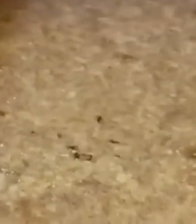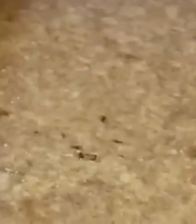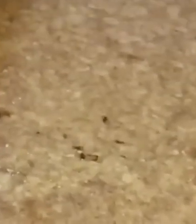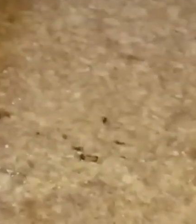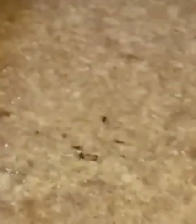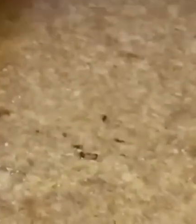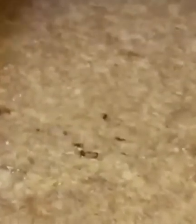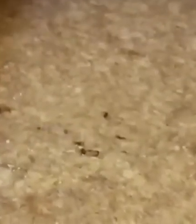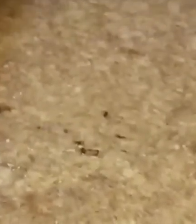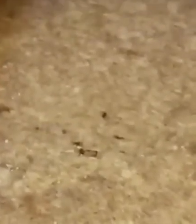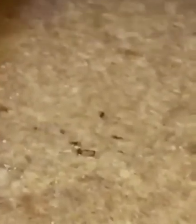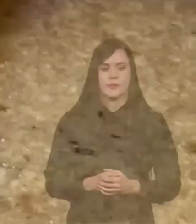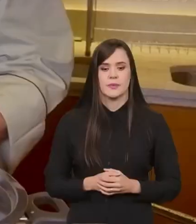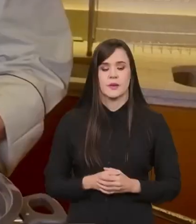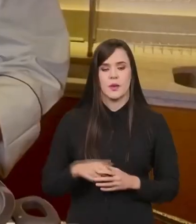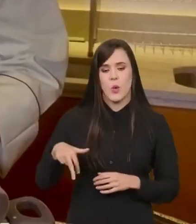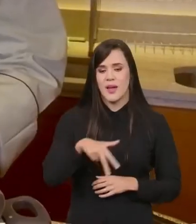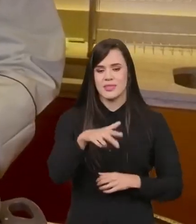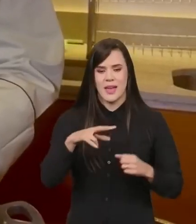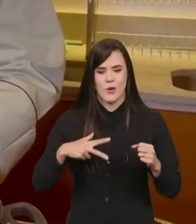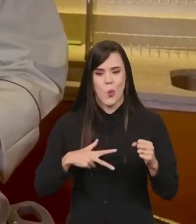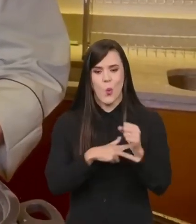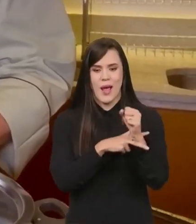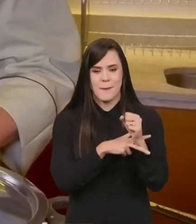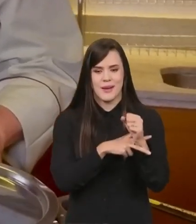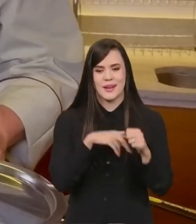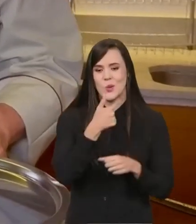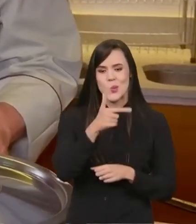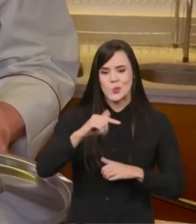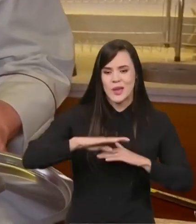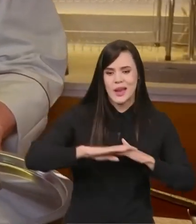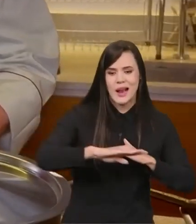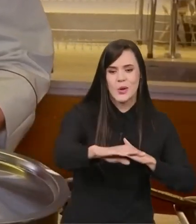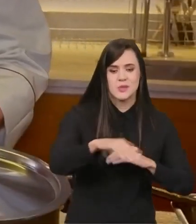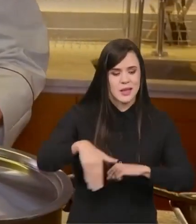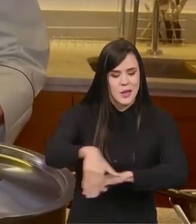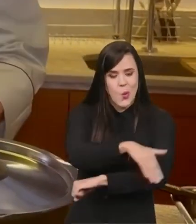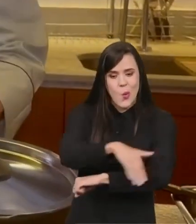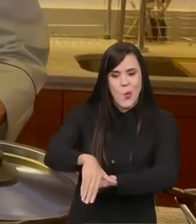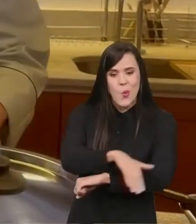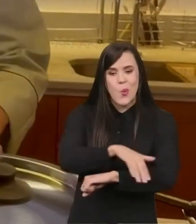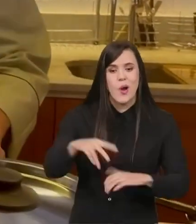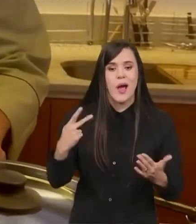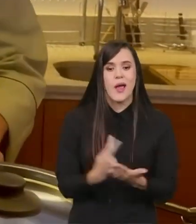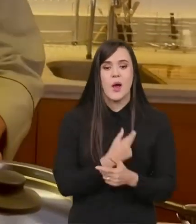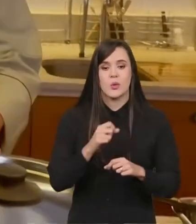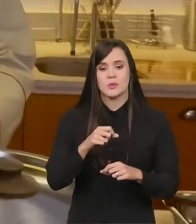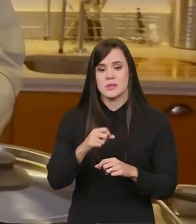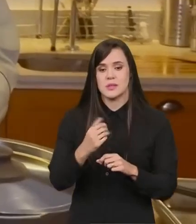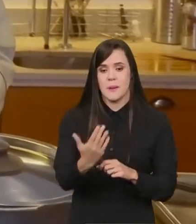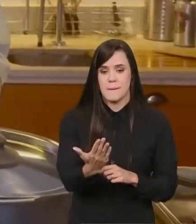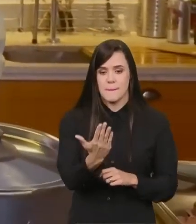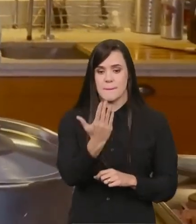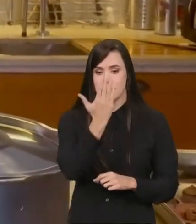Eu andava em Guarapari, lá não tem calçada, né? E eu andava no meio da rua. Uma vez eu dei uma chapada na